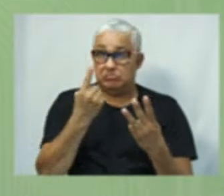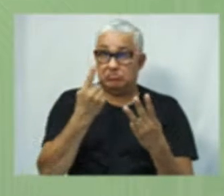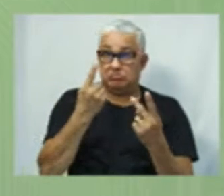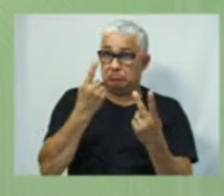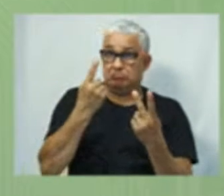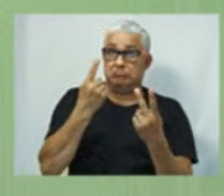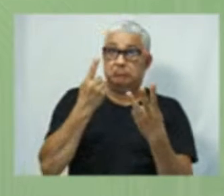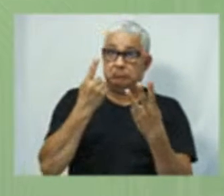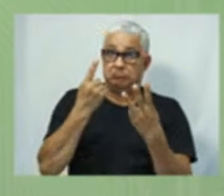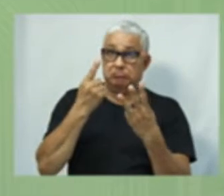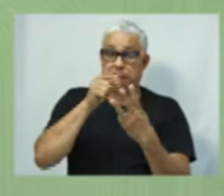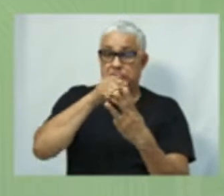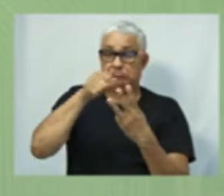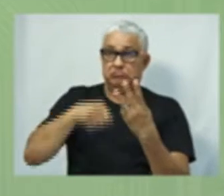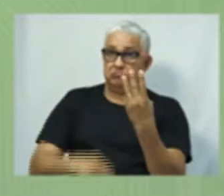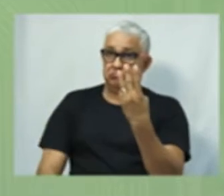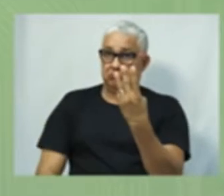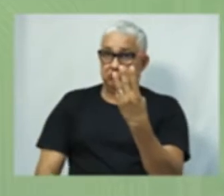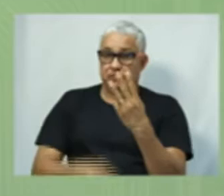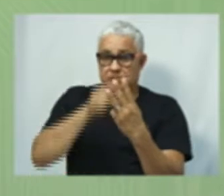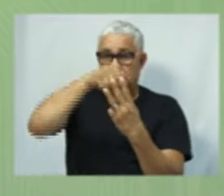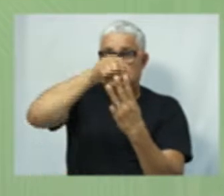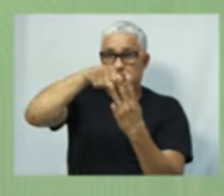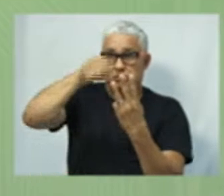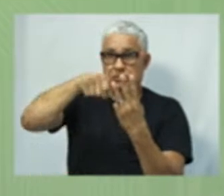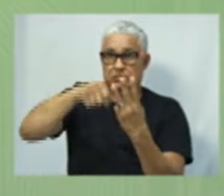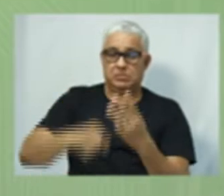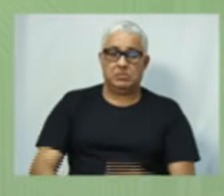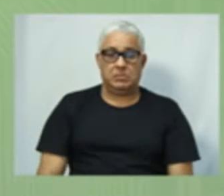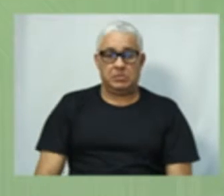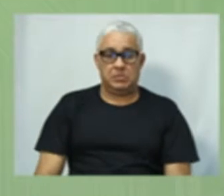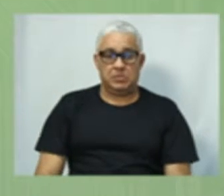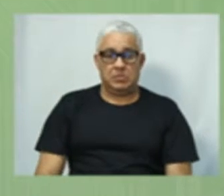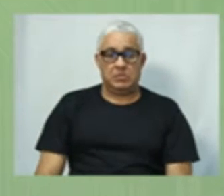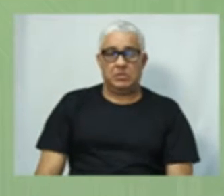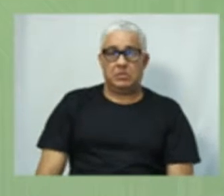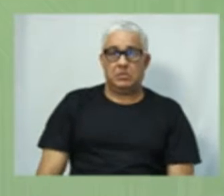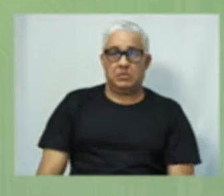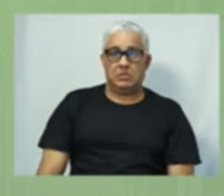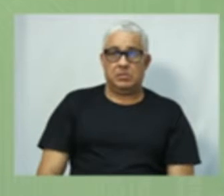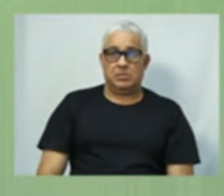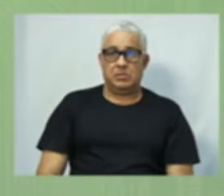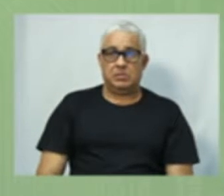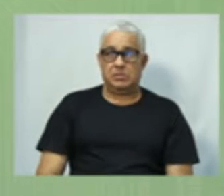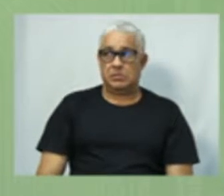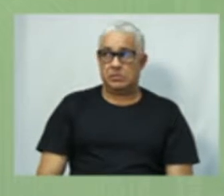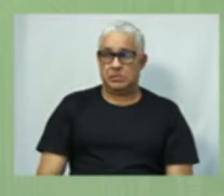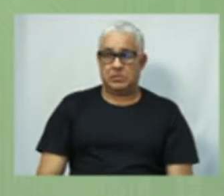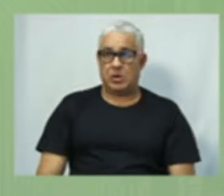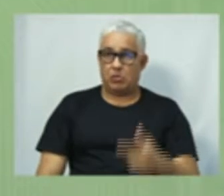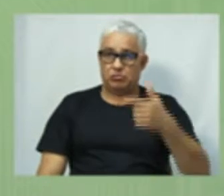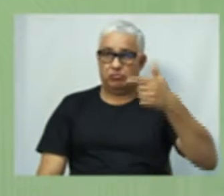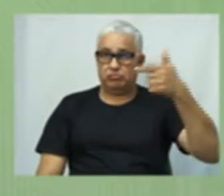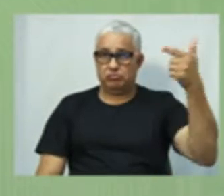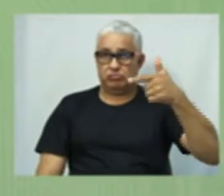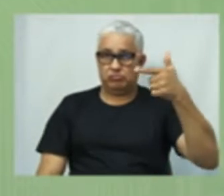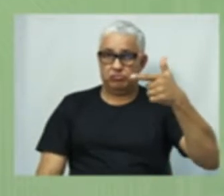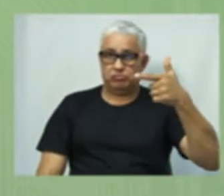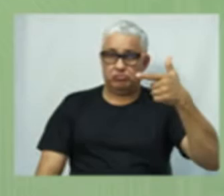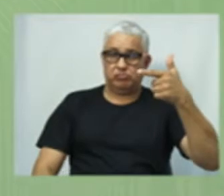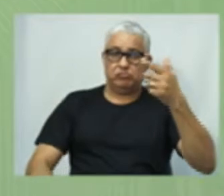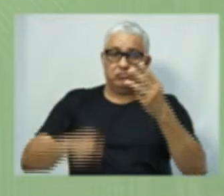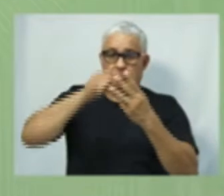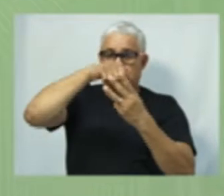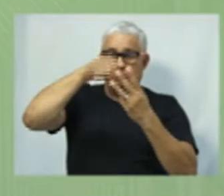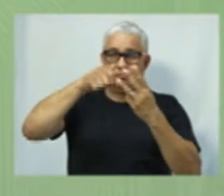hein? 3 meses é um trimestre. Trimestre. Esse aqui trimestre. Segundo trimestre, né?